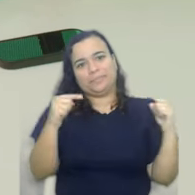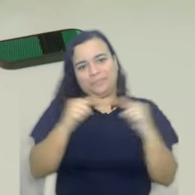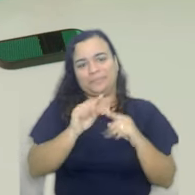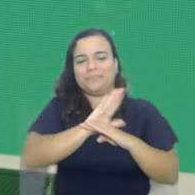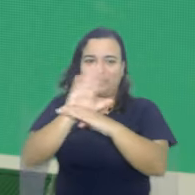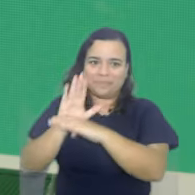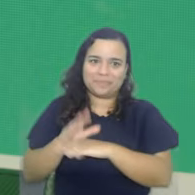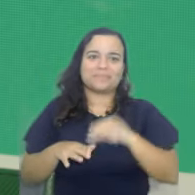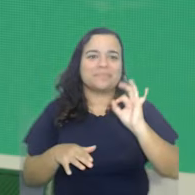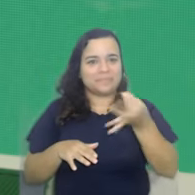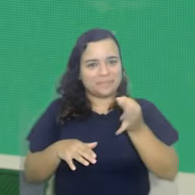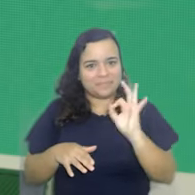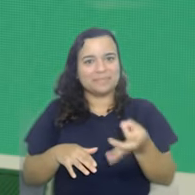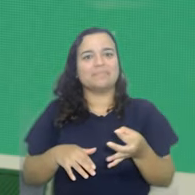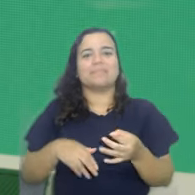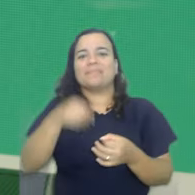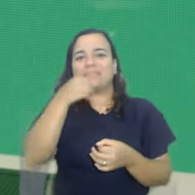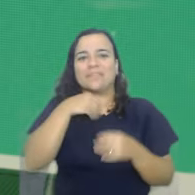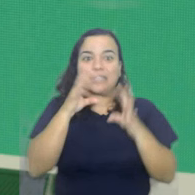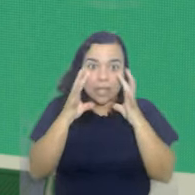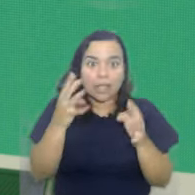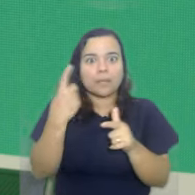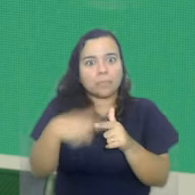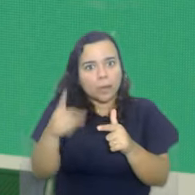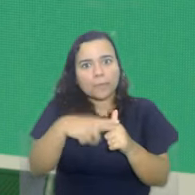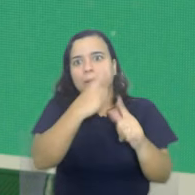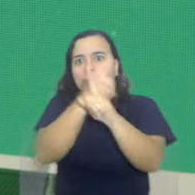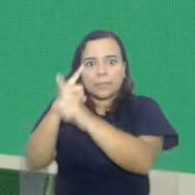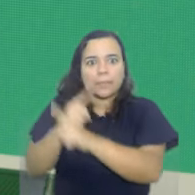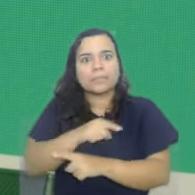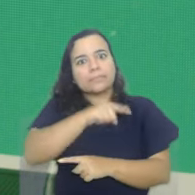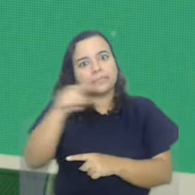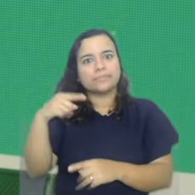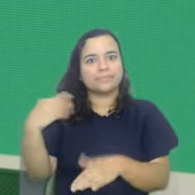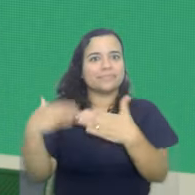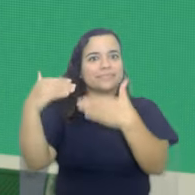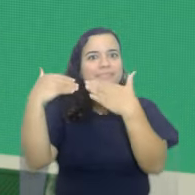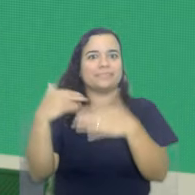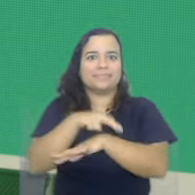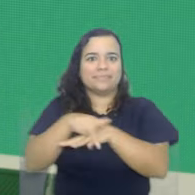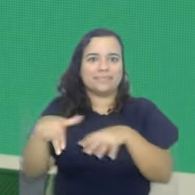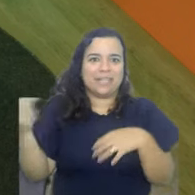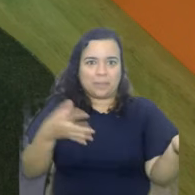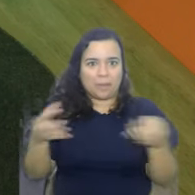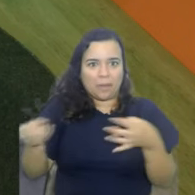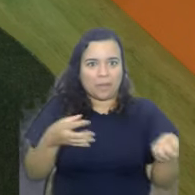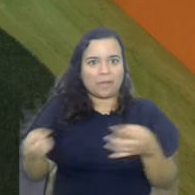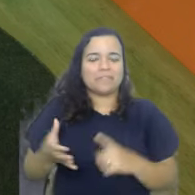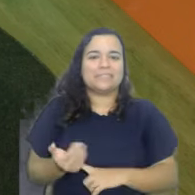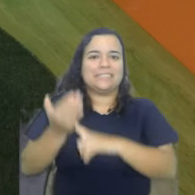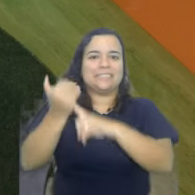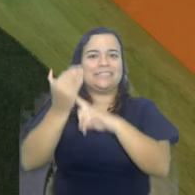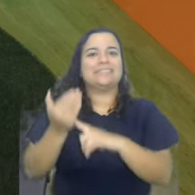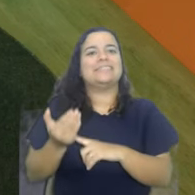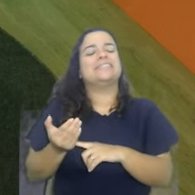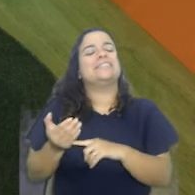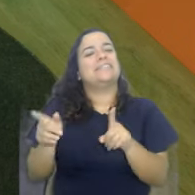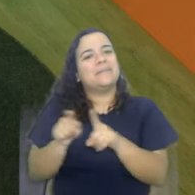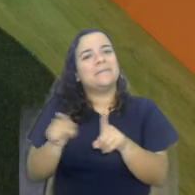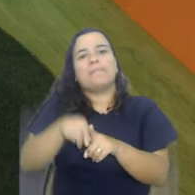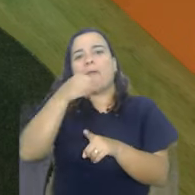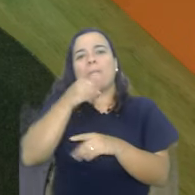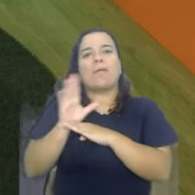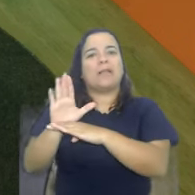oportunidade de ouvir as dores e né como vocês são esses desenvolvedores de novas tecnologias e oportunidades né ouvir da